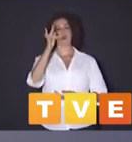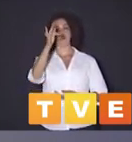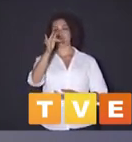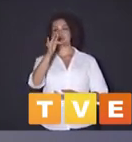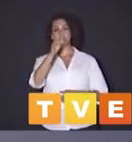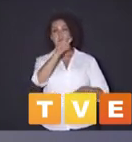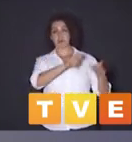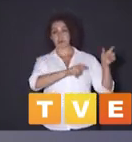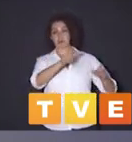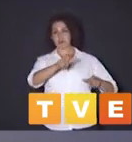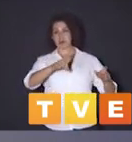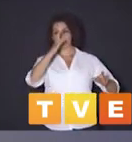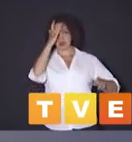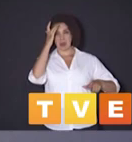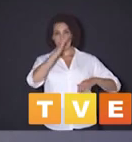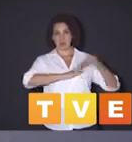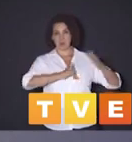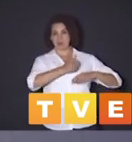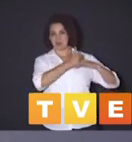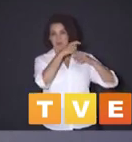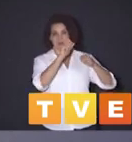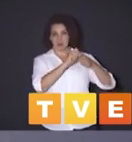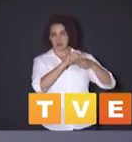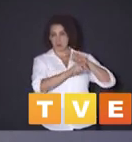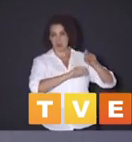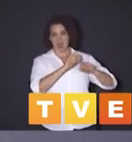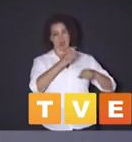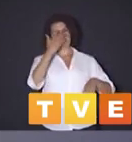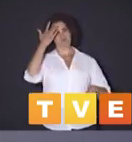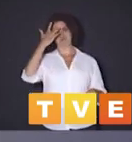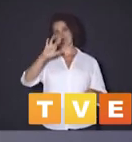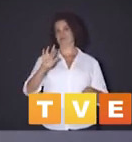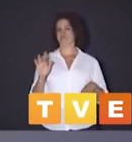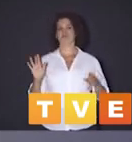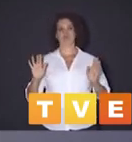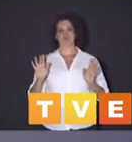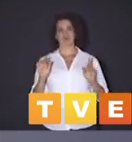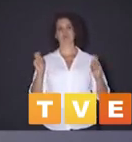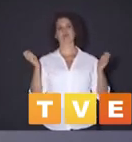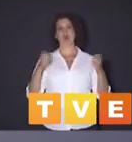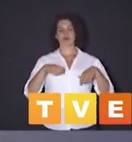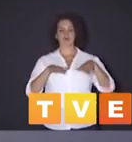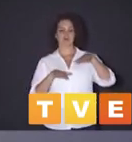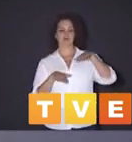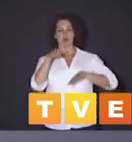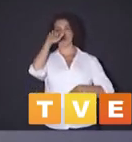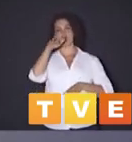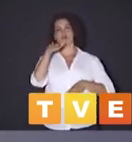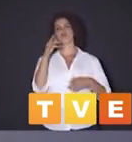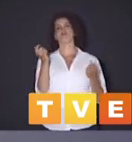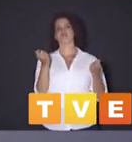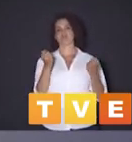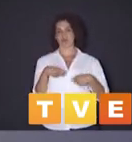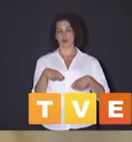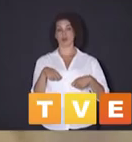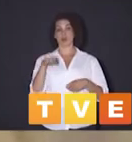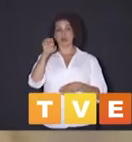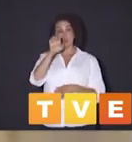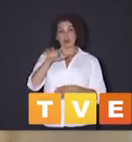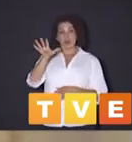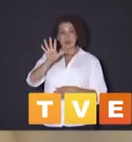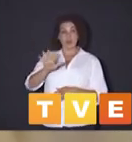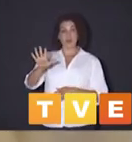pessoas fazem então a gente pode entrar numa situação de muito desequilíbrio 0 o peixe estão tentando se preparar